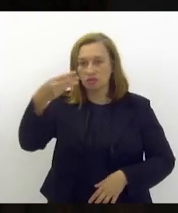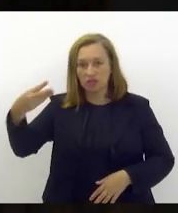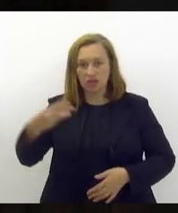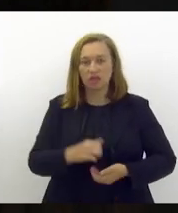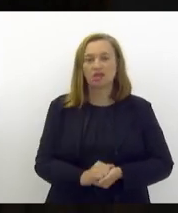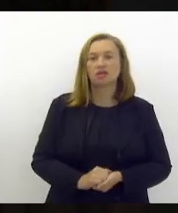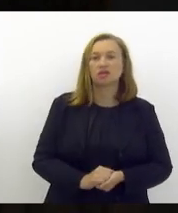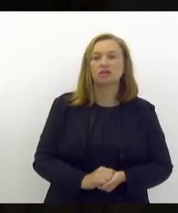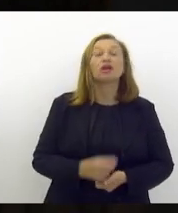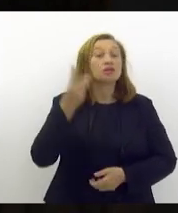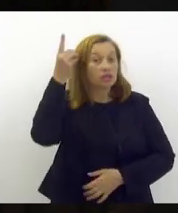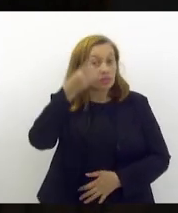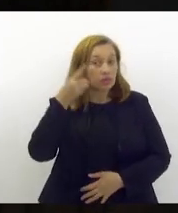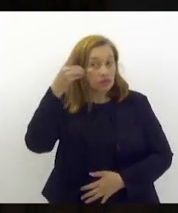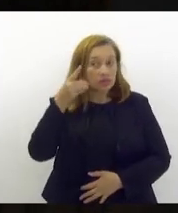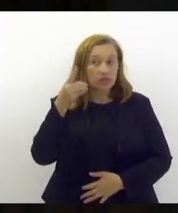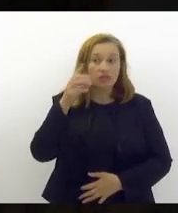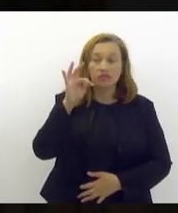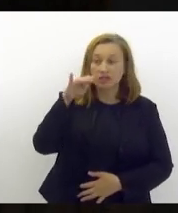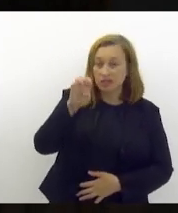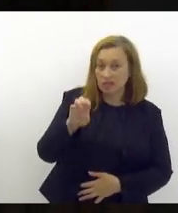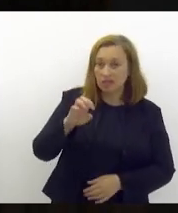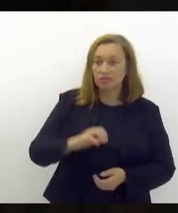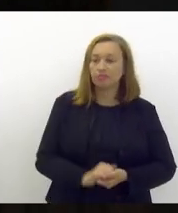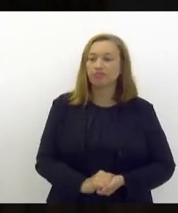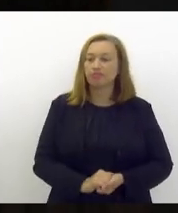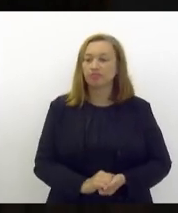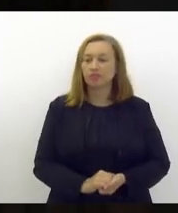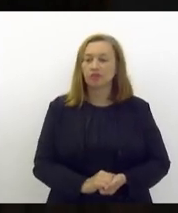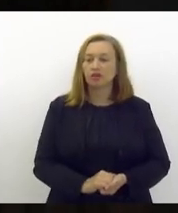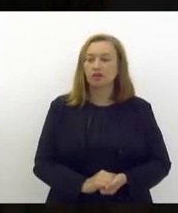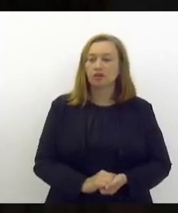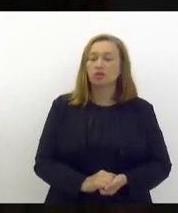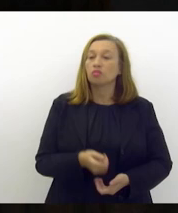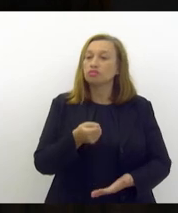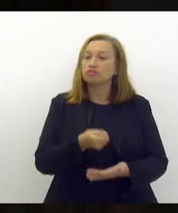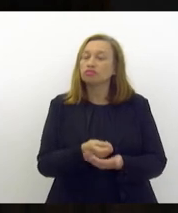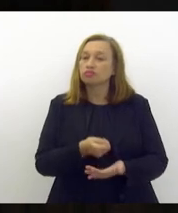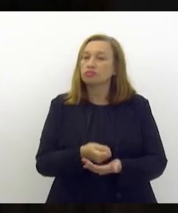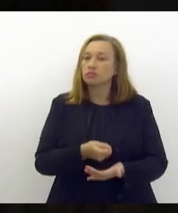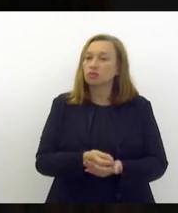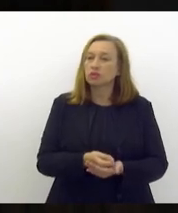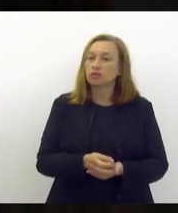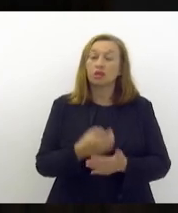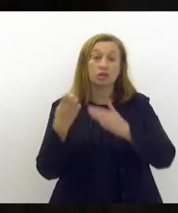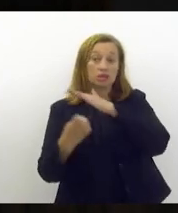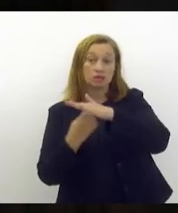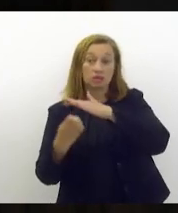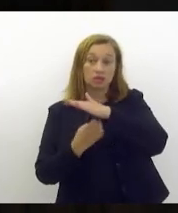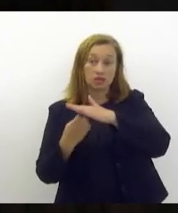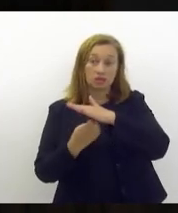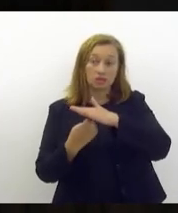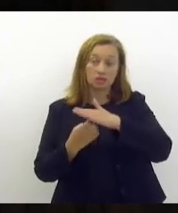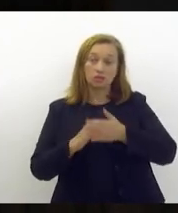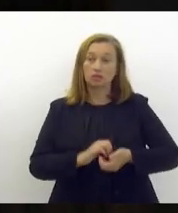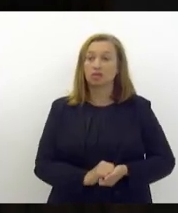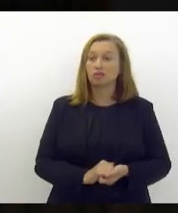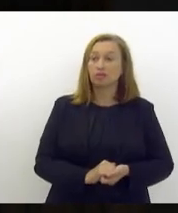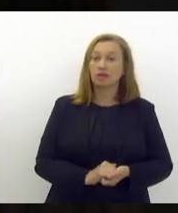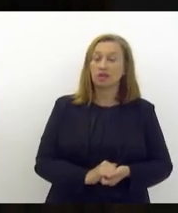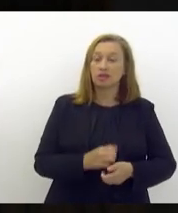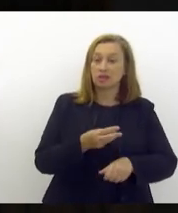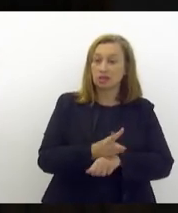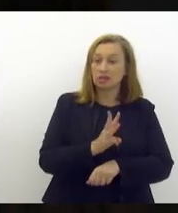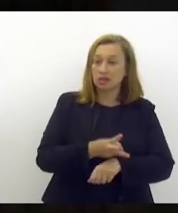1136/2023, de autoria da deputada Franciane Mota, que dispõe sobre a obrigatoriedade das empresas prestadoras de serviços